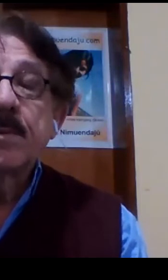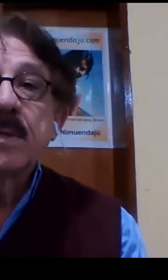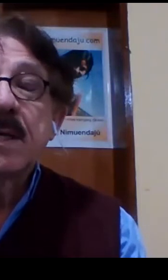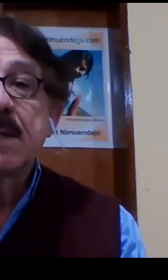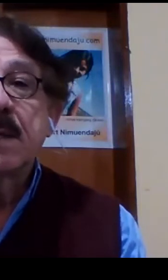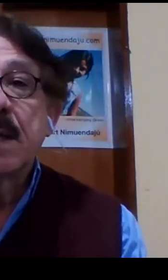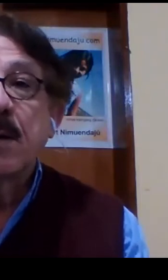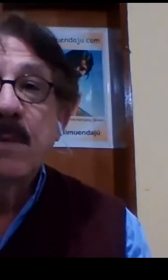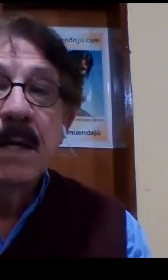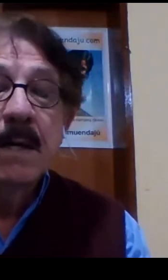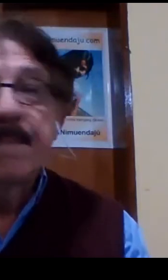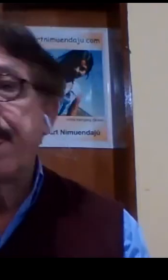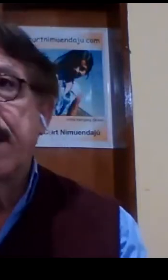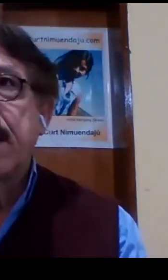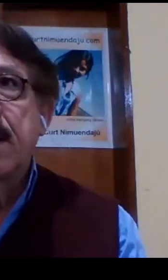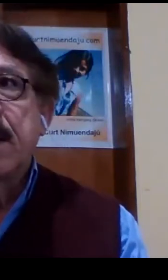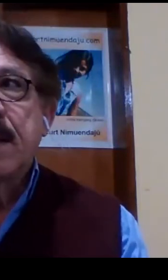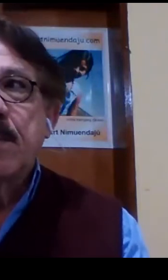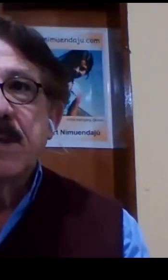Língua Portuguesa, que é uma